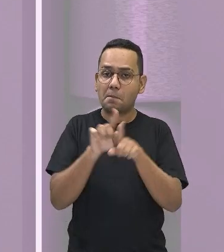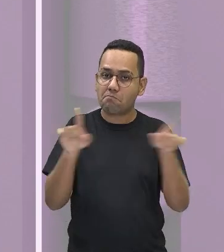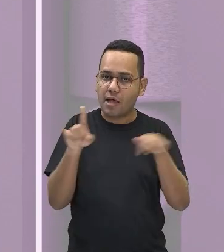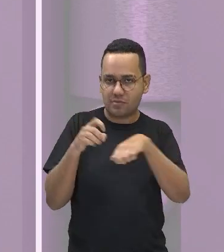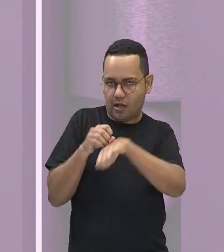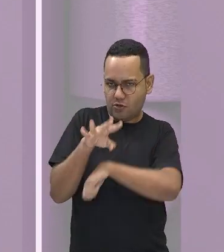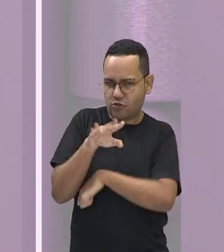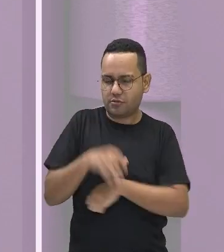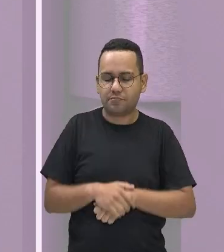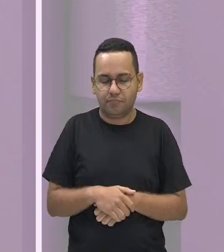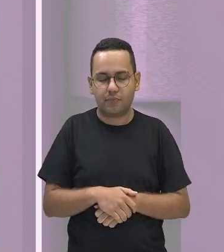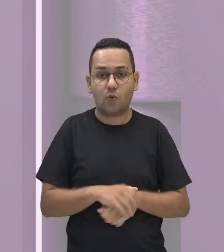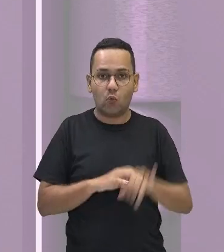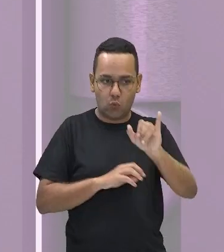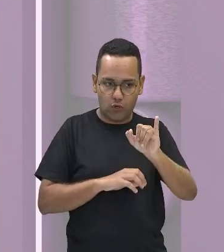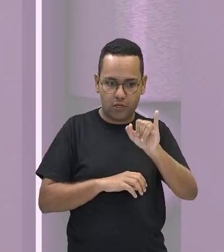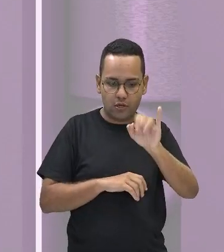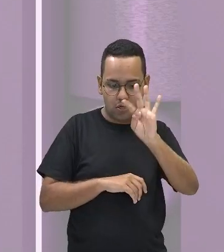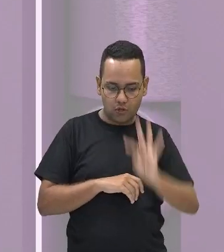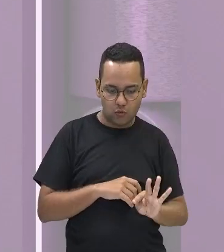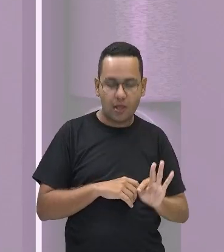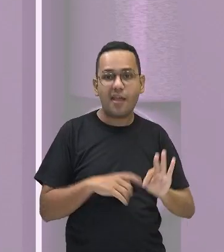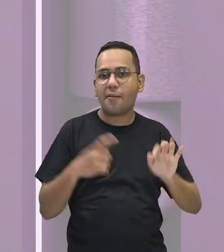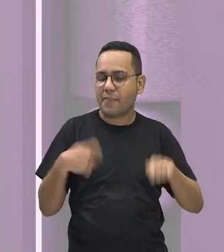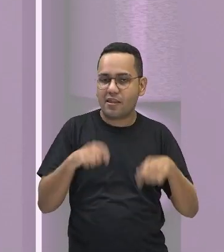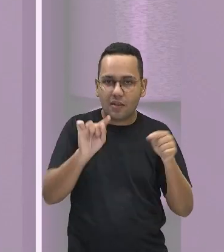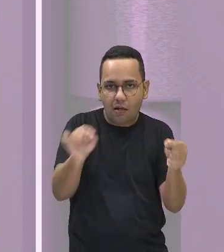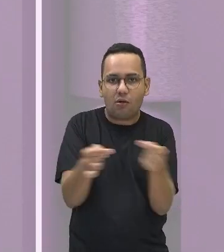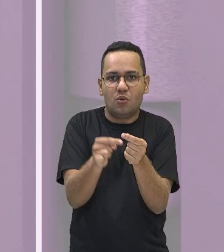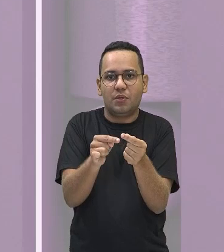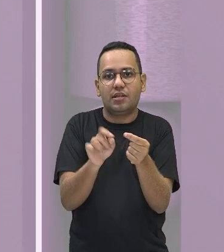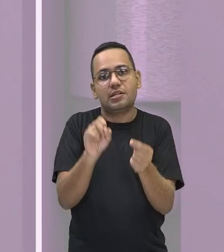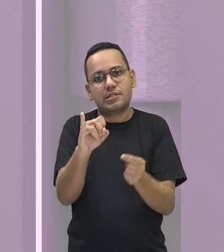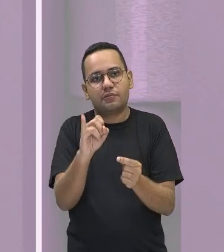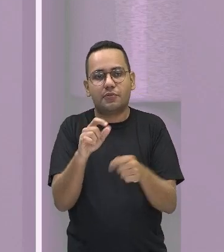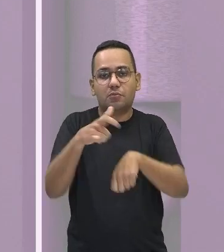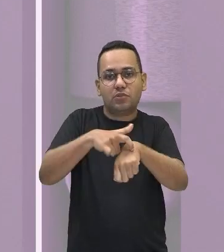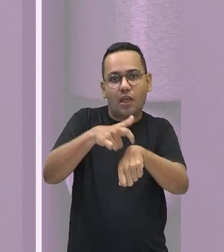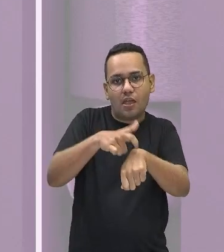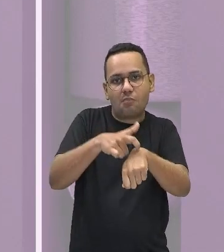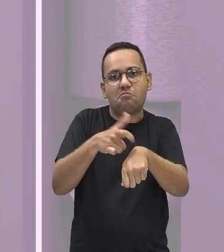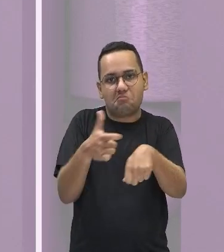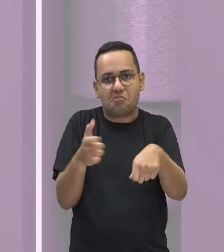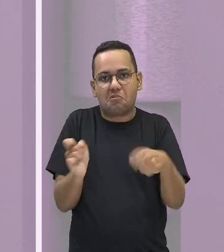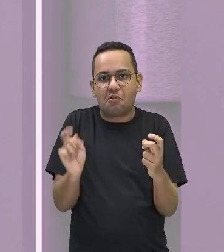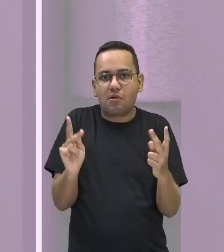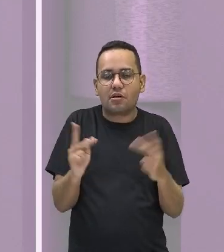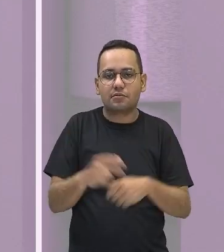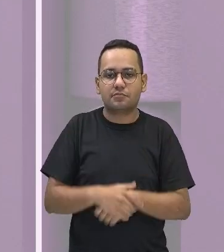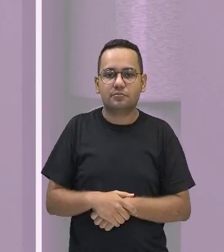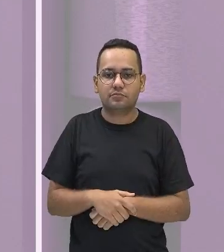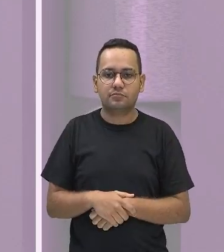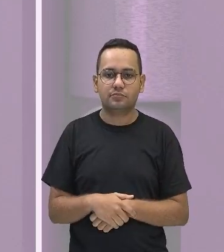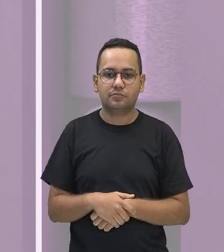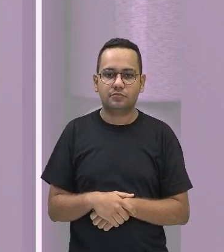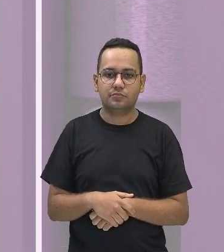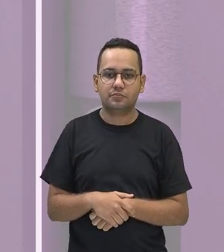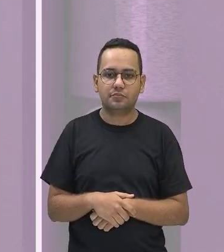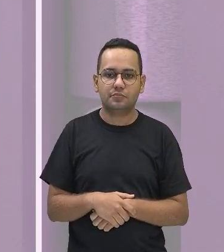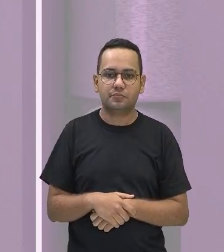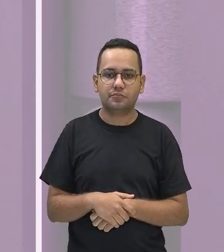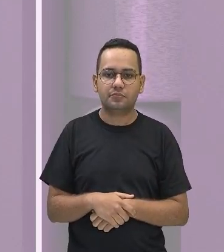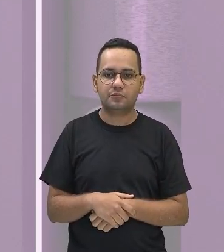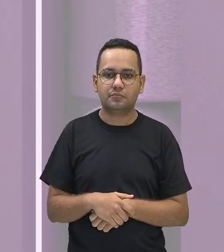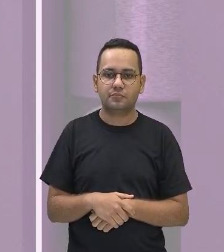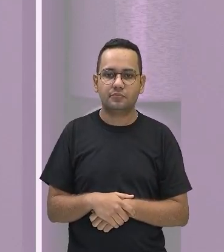medida da taxa igual à medida do tempo, ok? Então, quando falei agora,